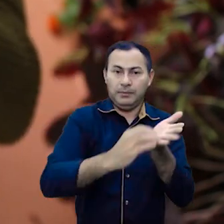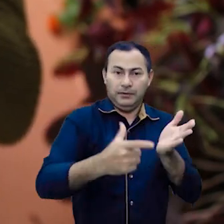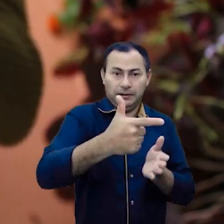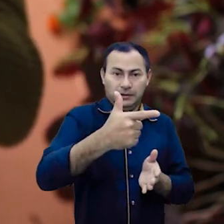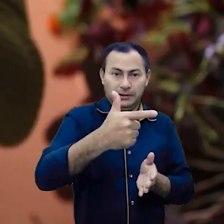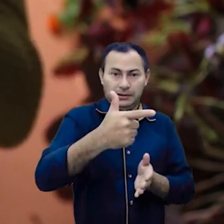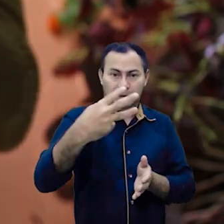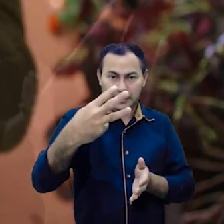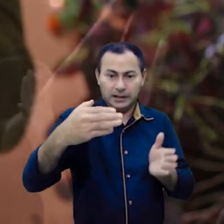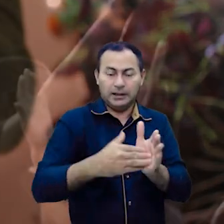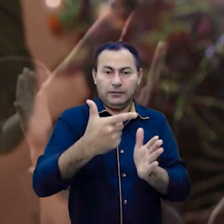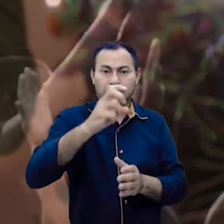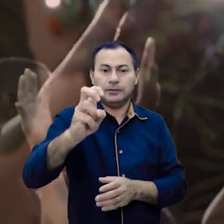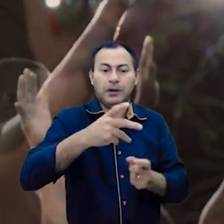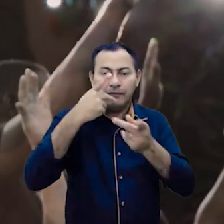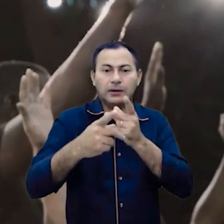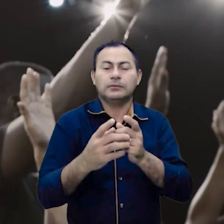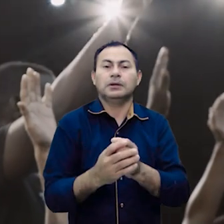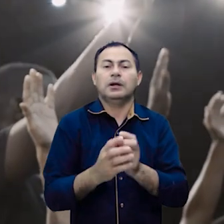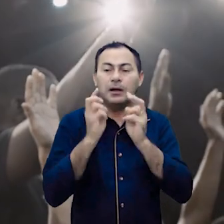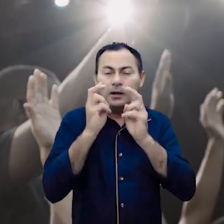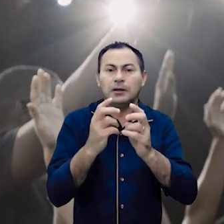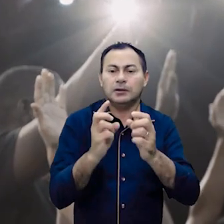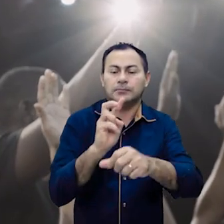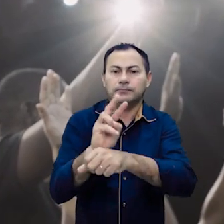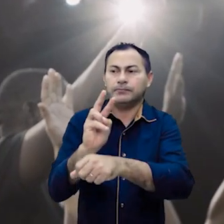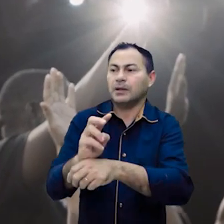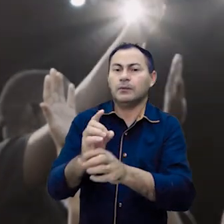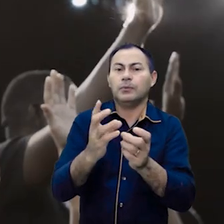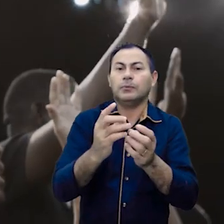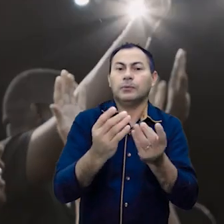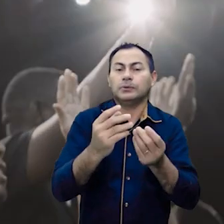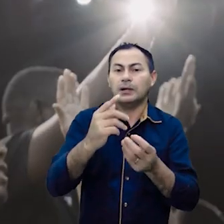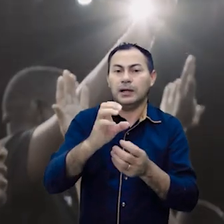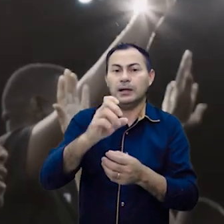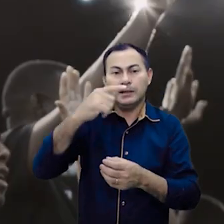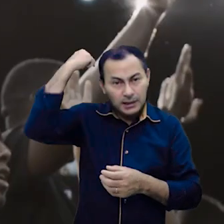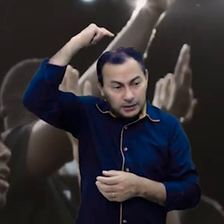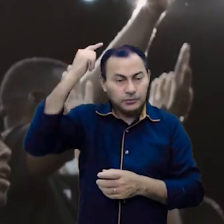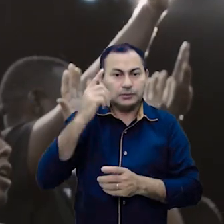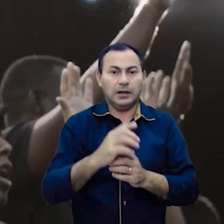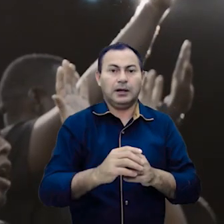do Capítulo 23 ao 25 temos o que chama de escudos Há muitos dias Santos